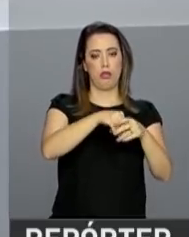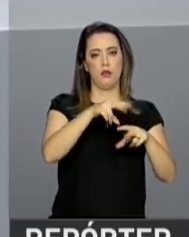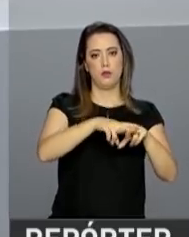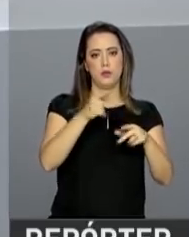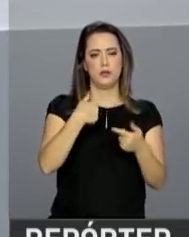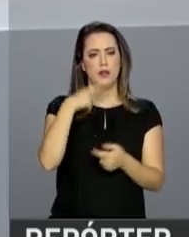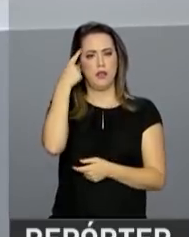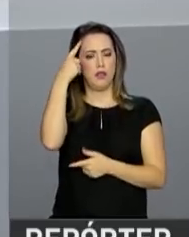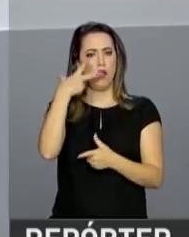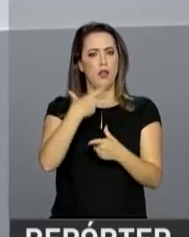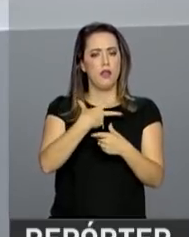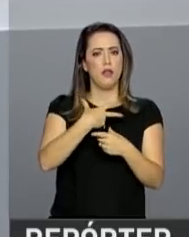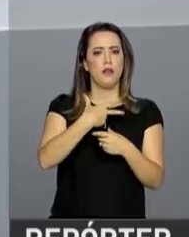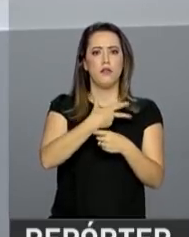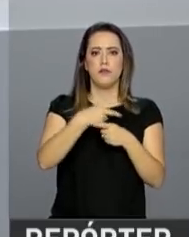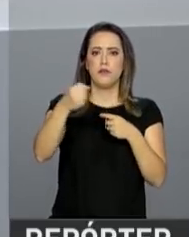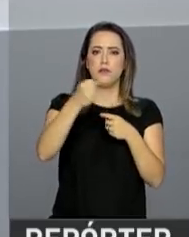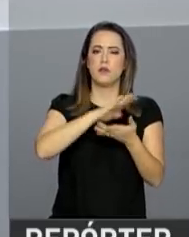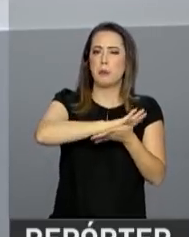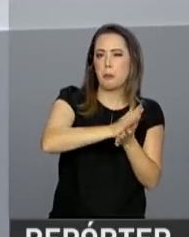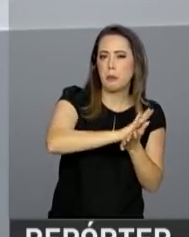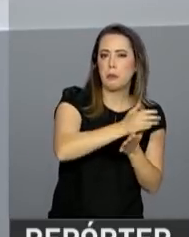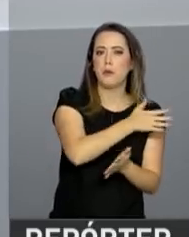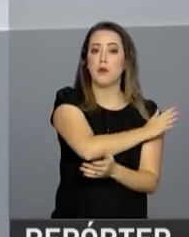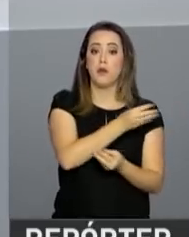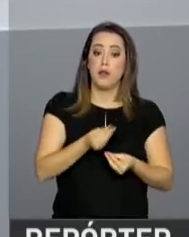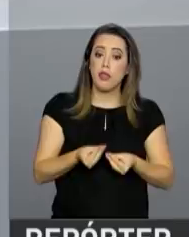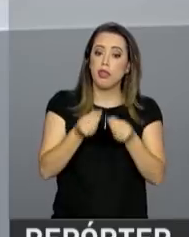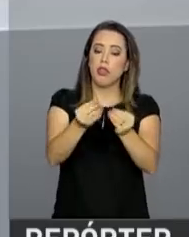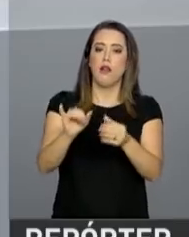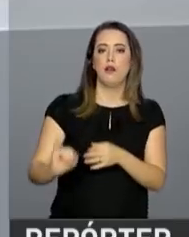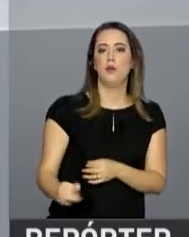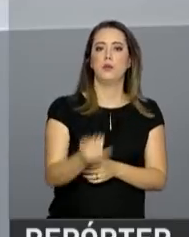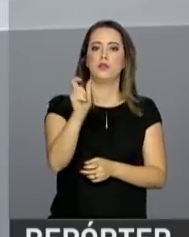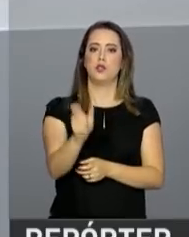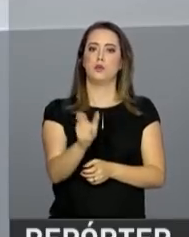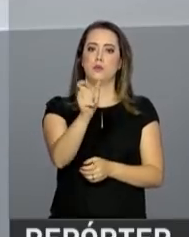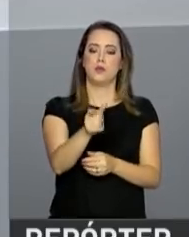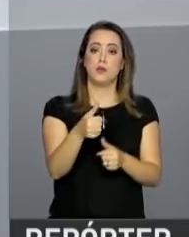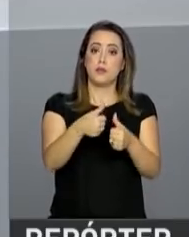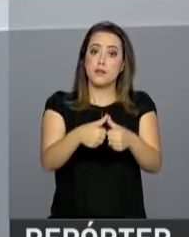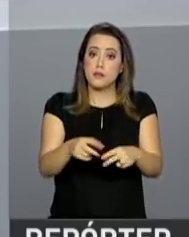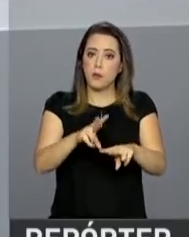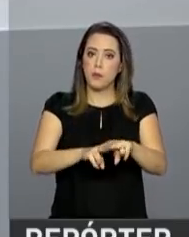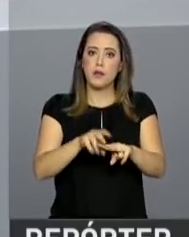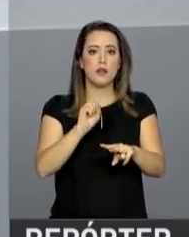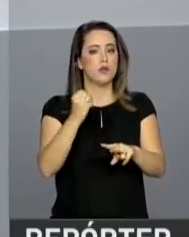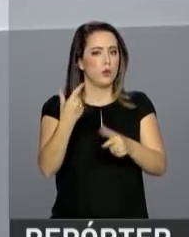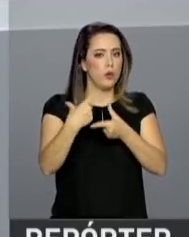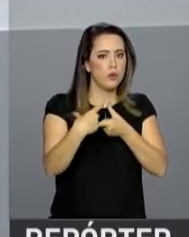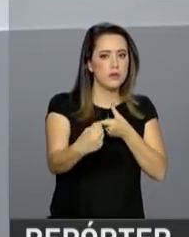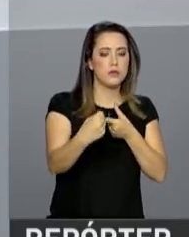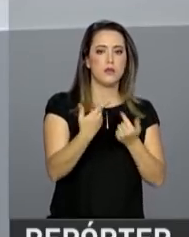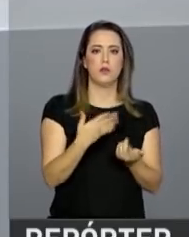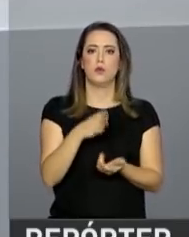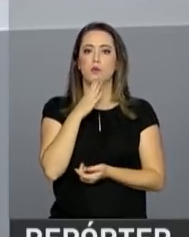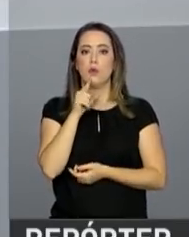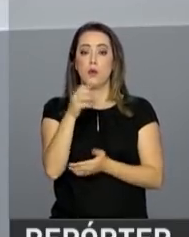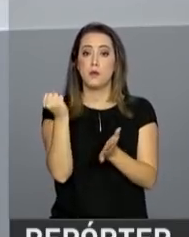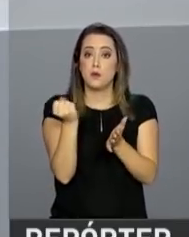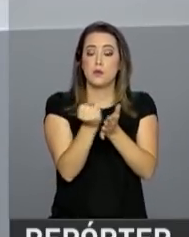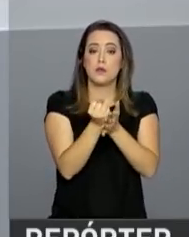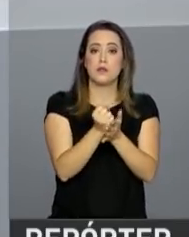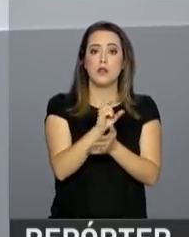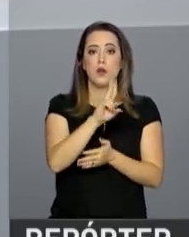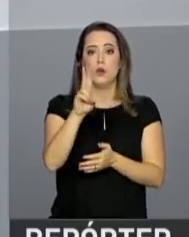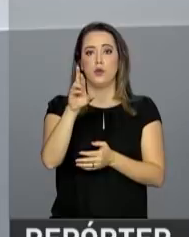e criar oportunidades para quem está nas prisões ou saindo do sistema prisional com reconhecimento trazido pelo selo